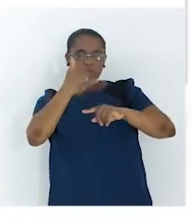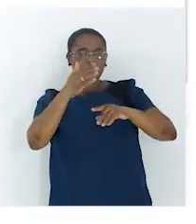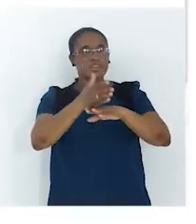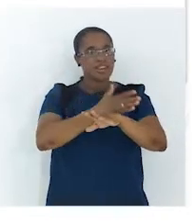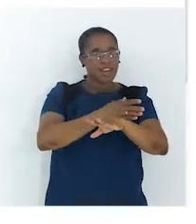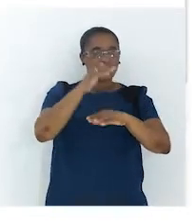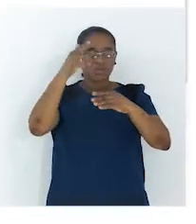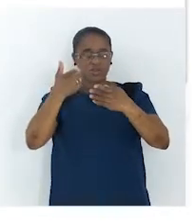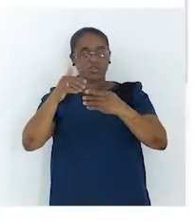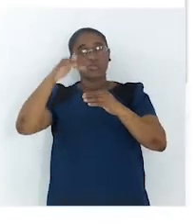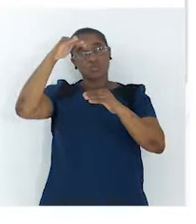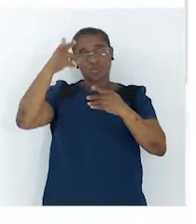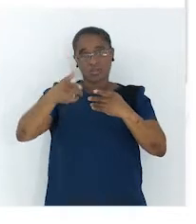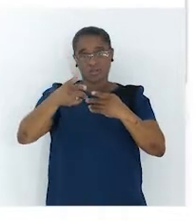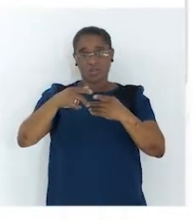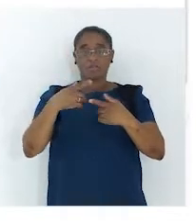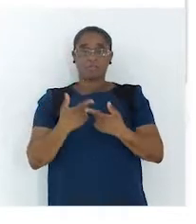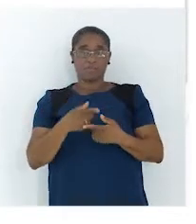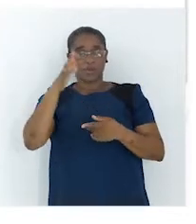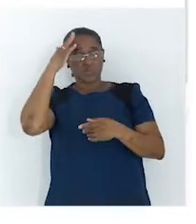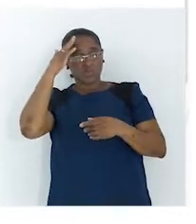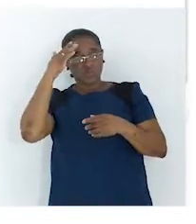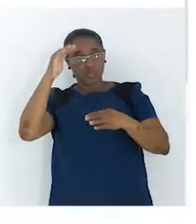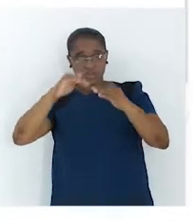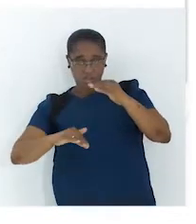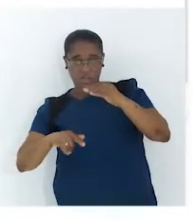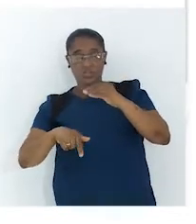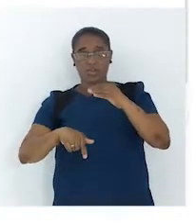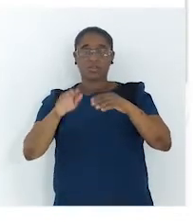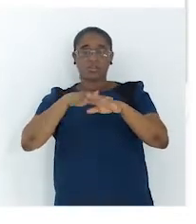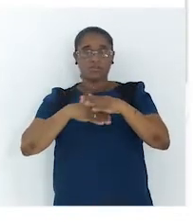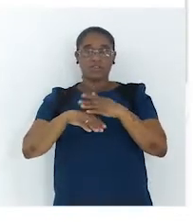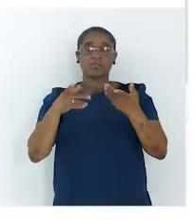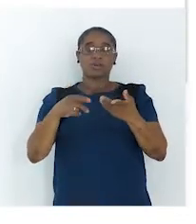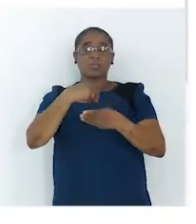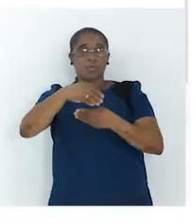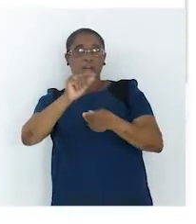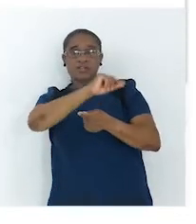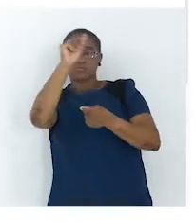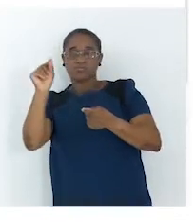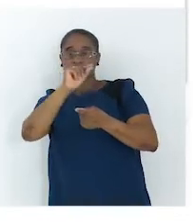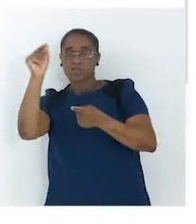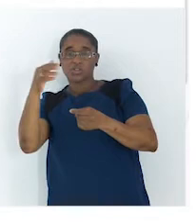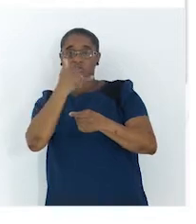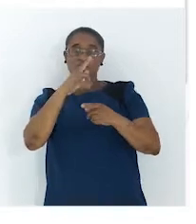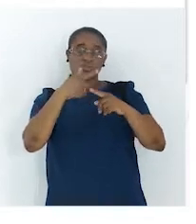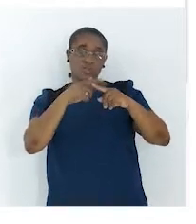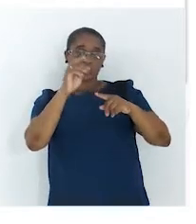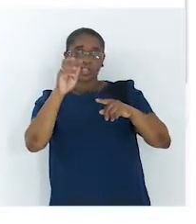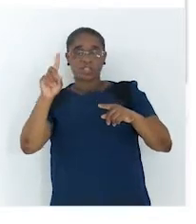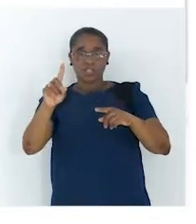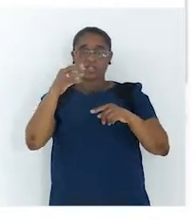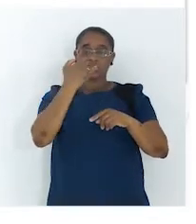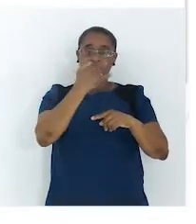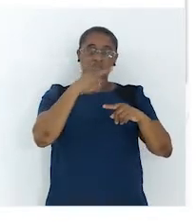nosso numerador e não conjugados o terminador aplicar na primeira acho que motivo 2 x 3 das 62 vezes um